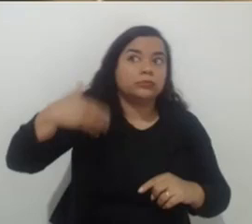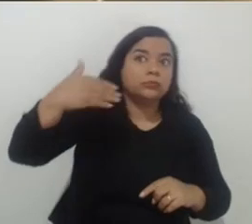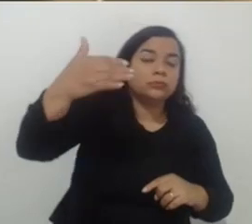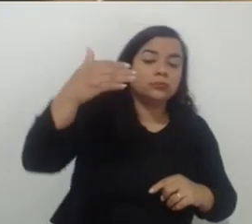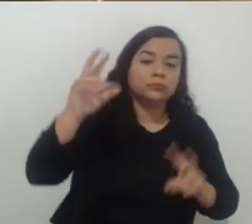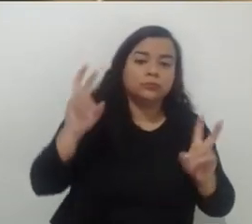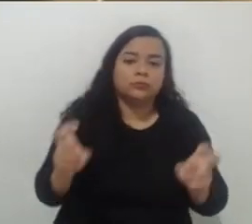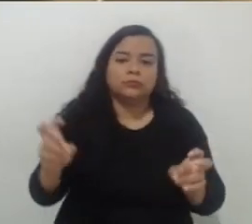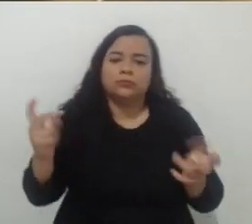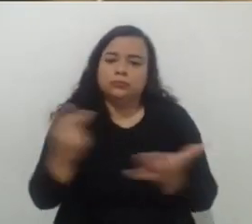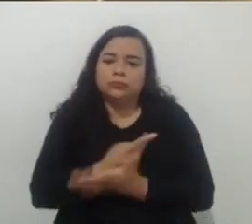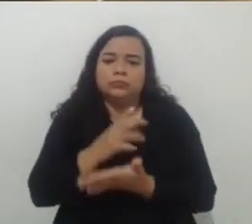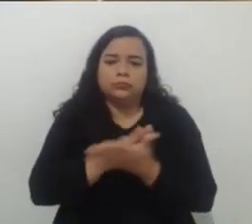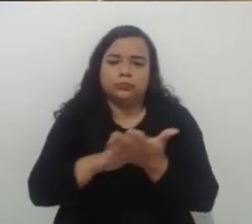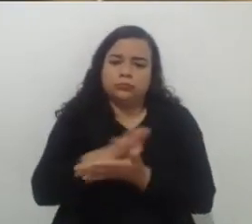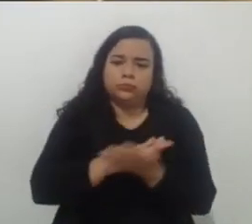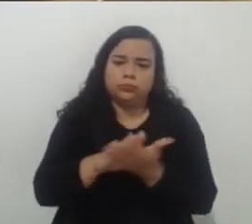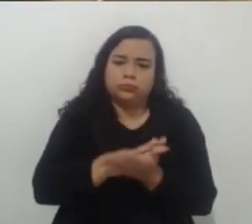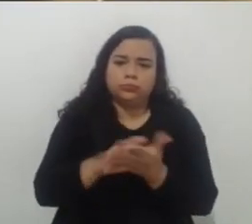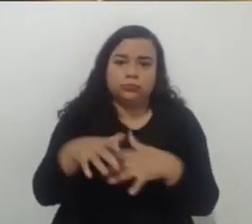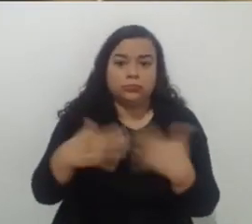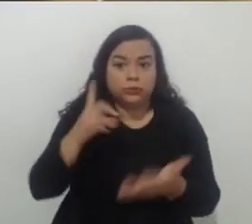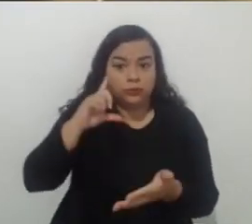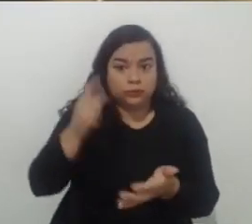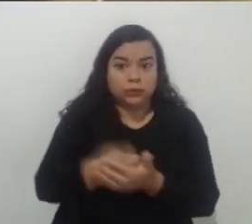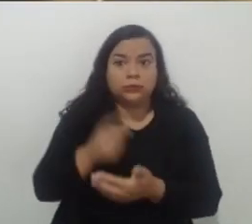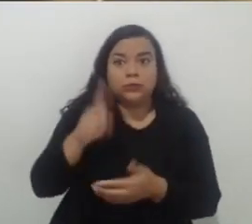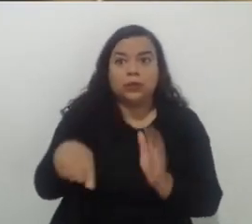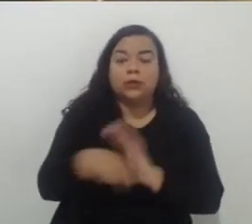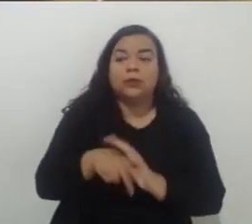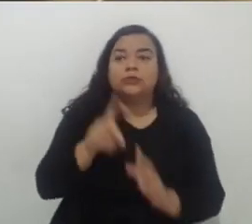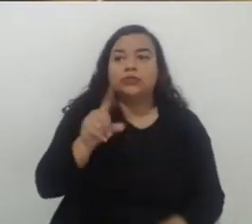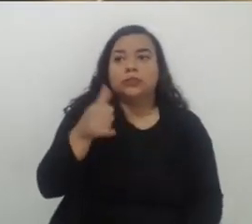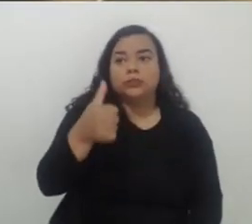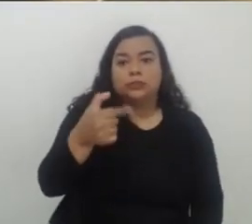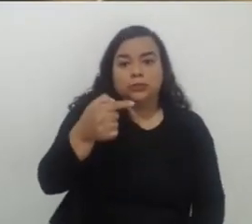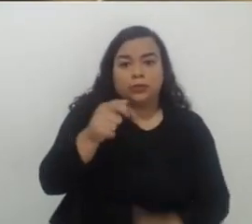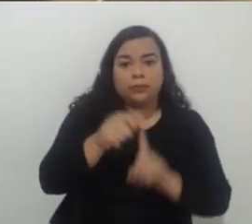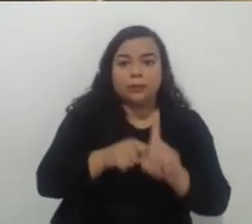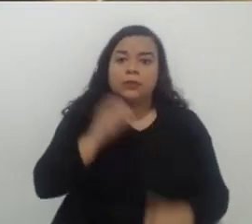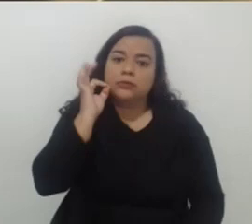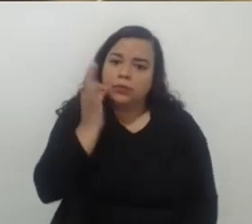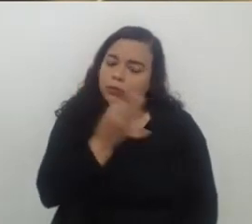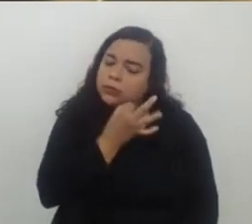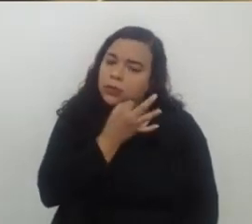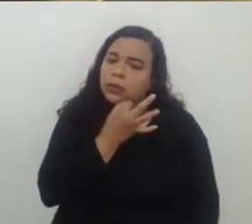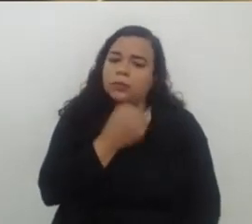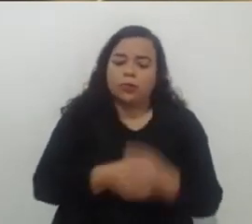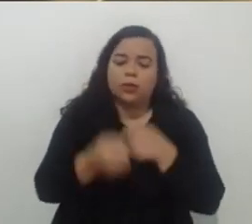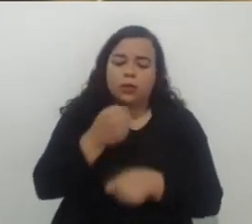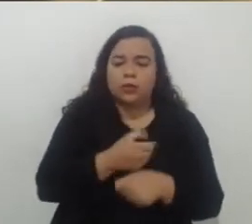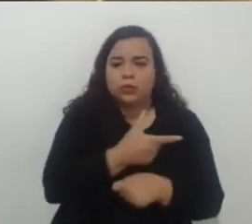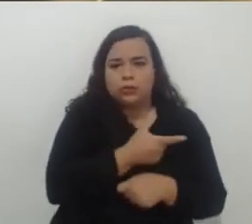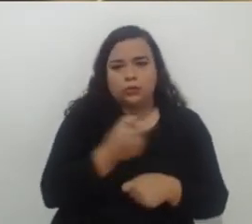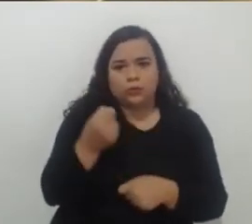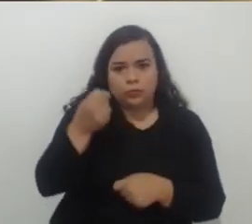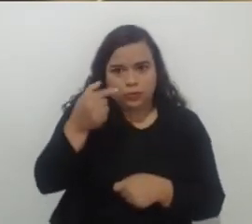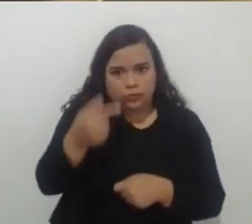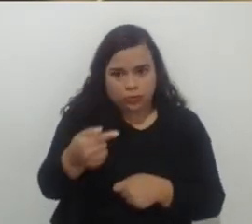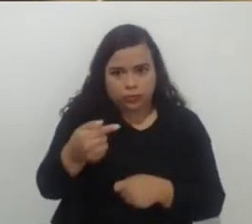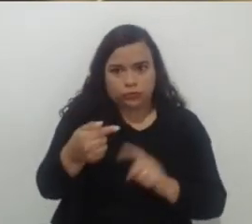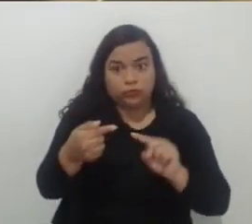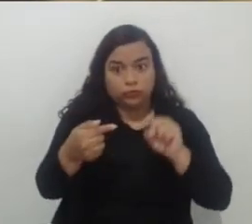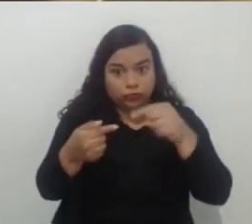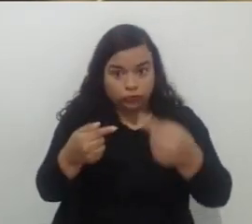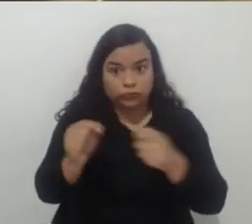e nesse processo. Essa decisão é do dia 17 de setembro de 2007. Após